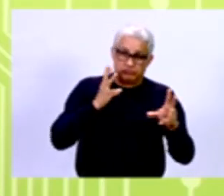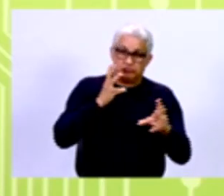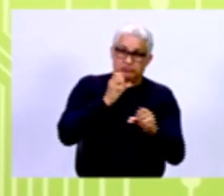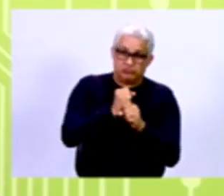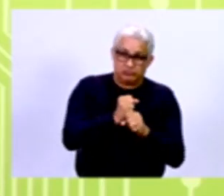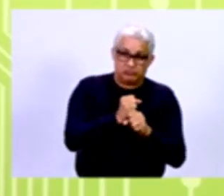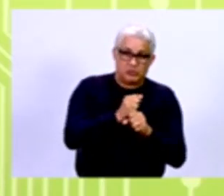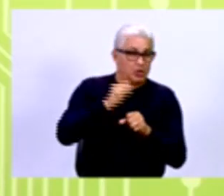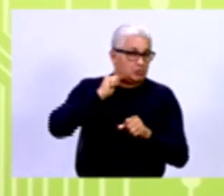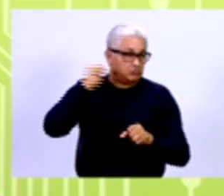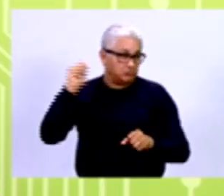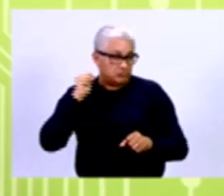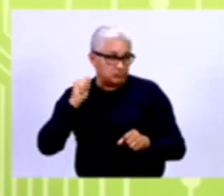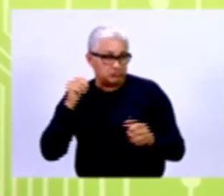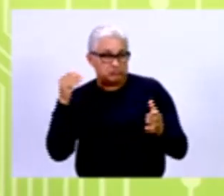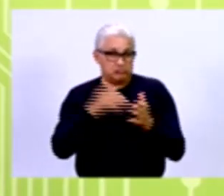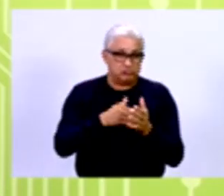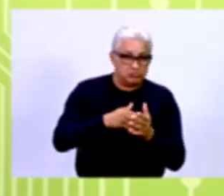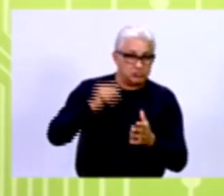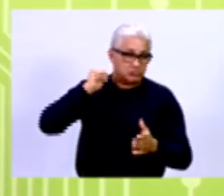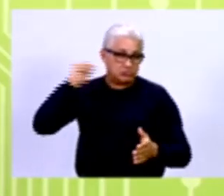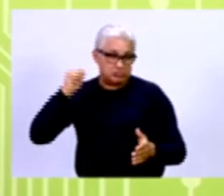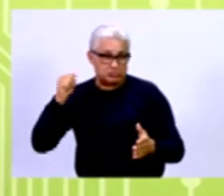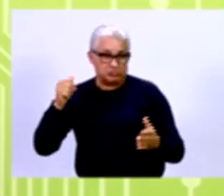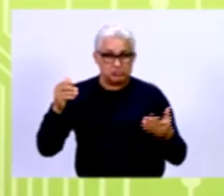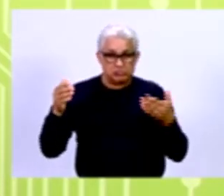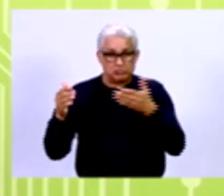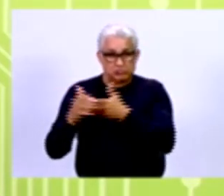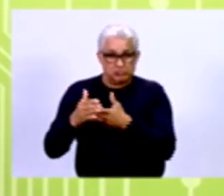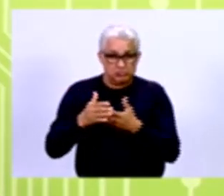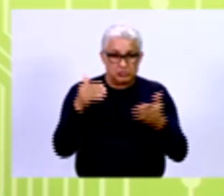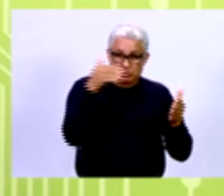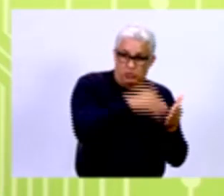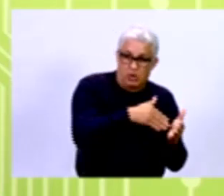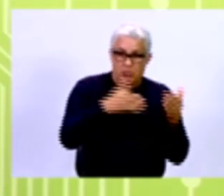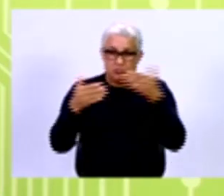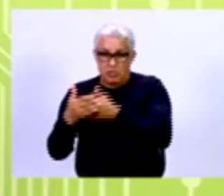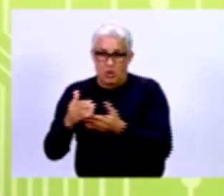de abril a abril. Então, mas são sempre 12 meses.